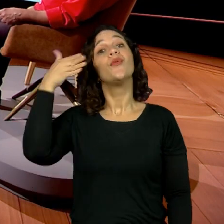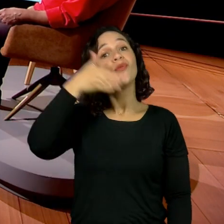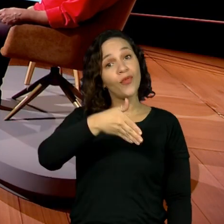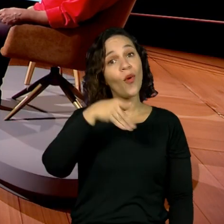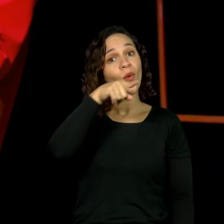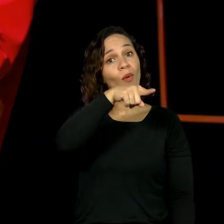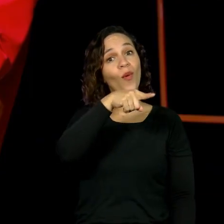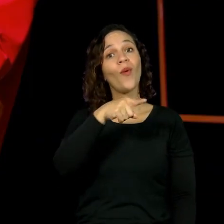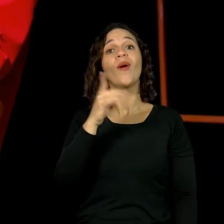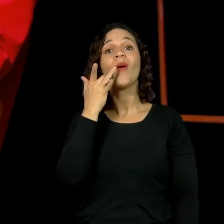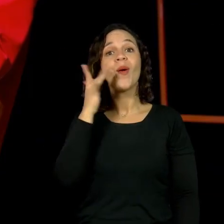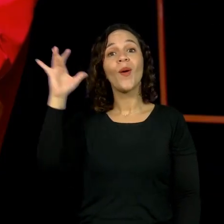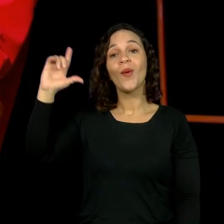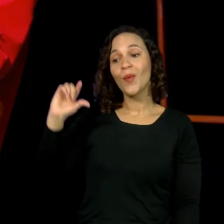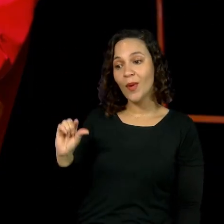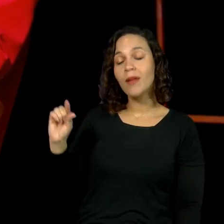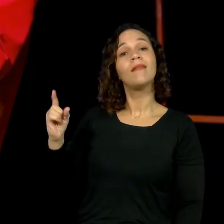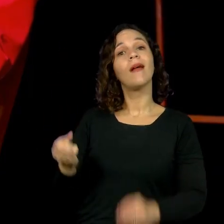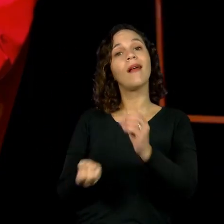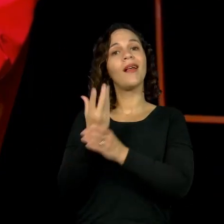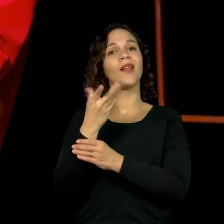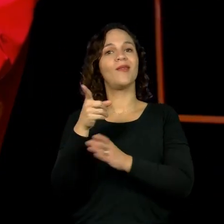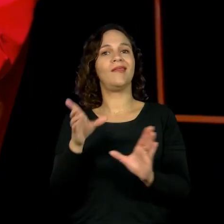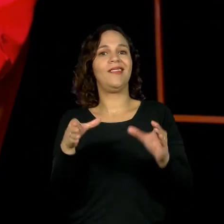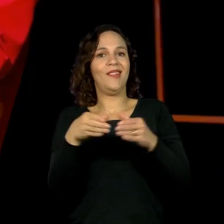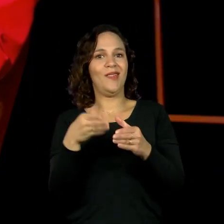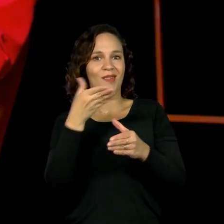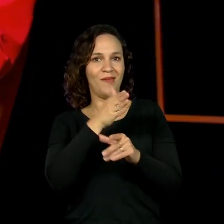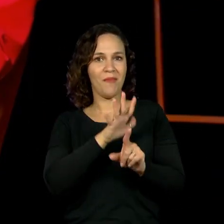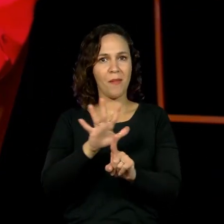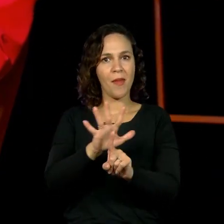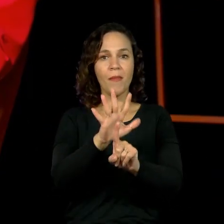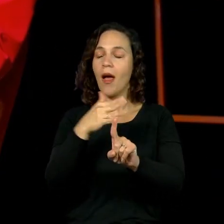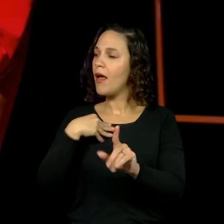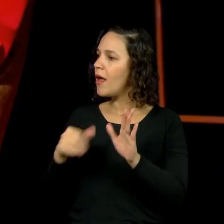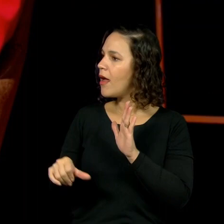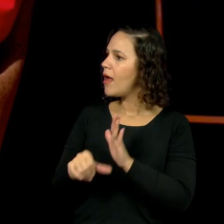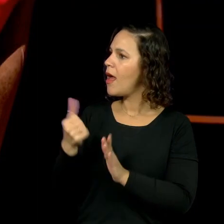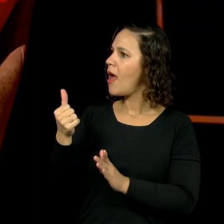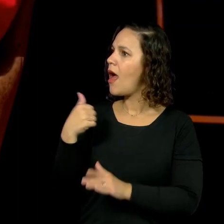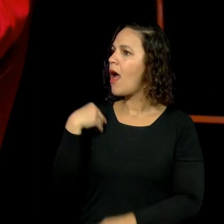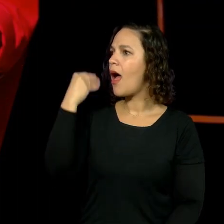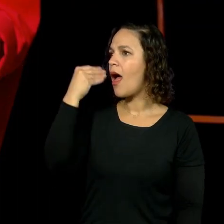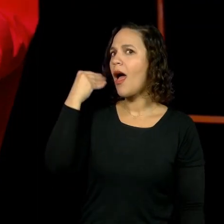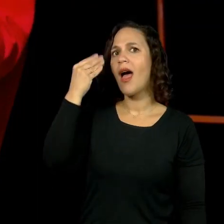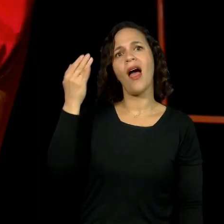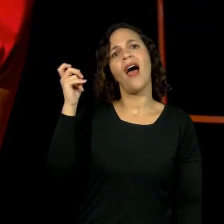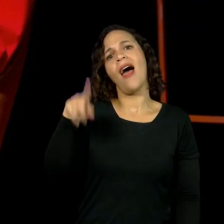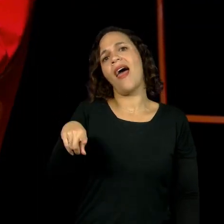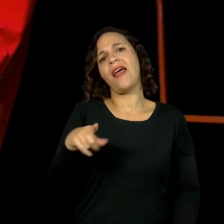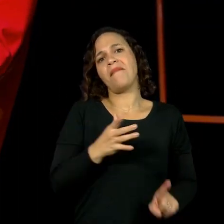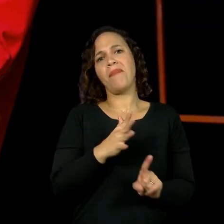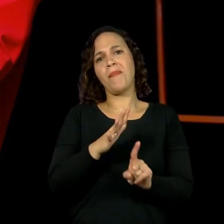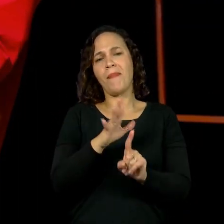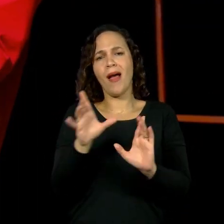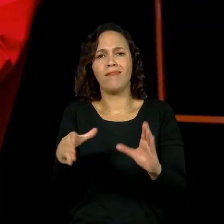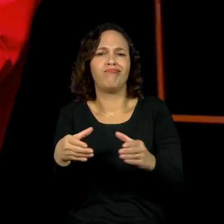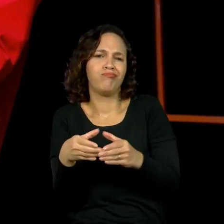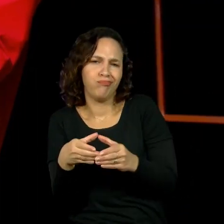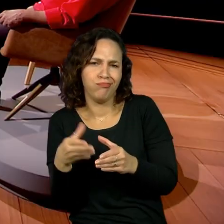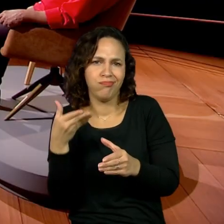esse bloco. Foi o primeiro contato que eu tive com instrumentos, que um bloco de samba mesmo, que para a gente lá era escola de samba, mas era um bloco de